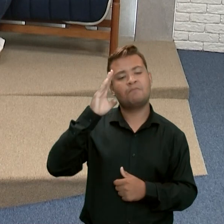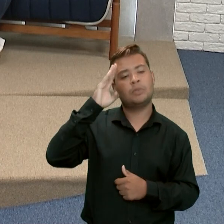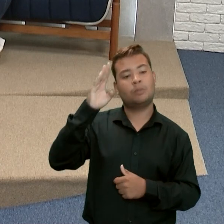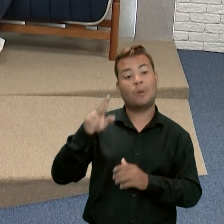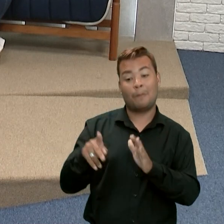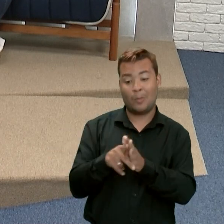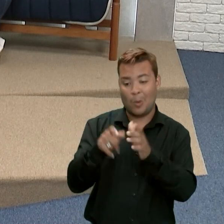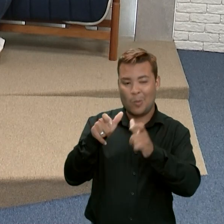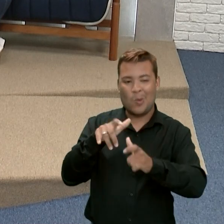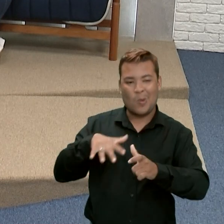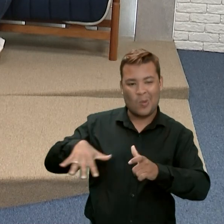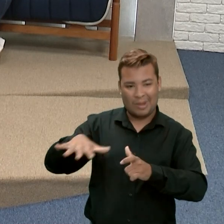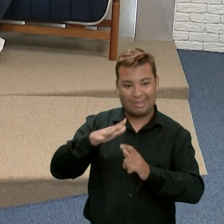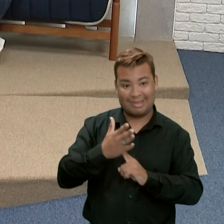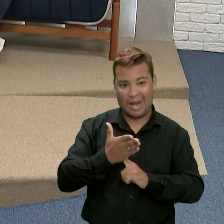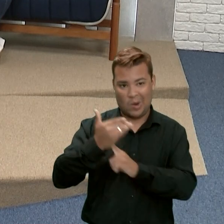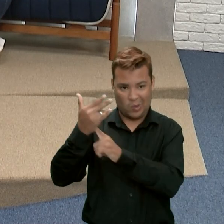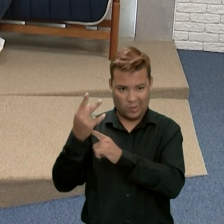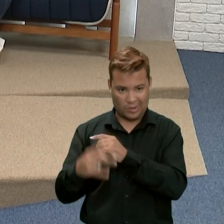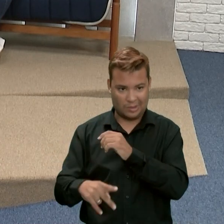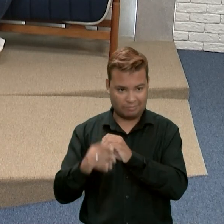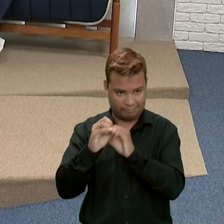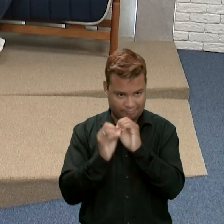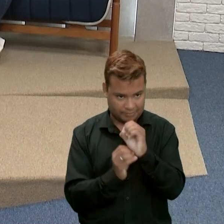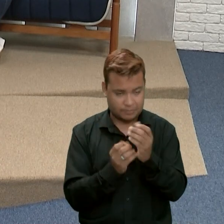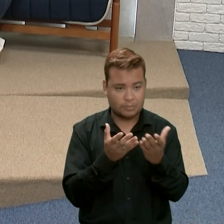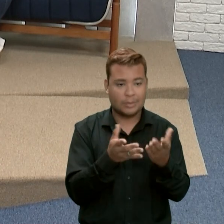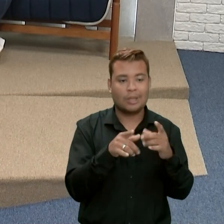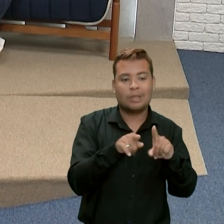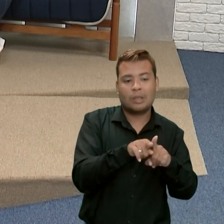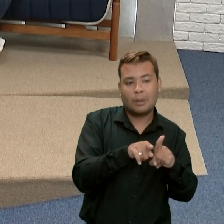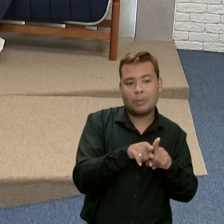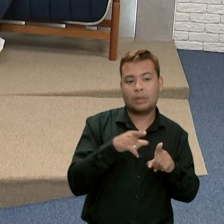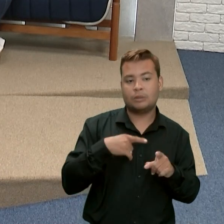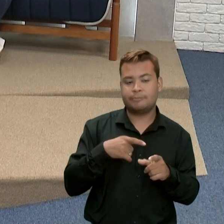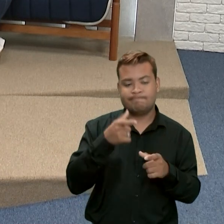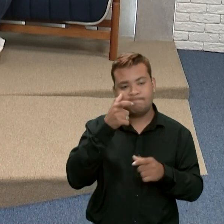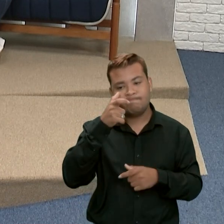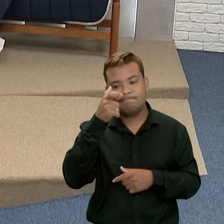com políticas especiais, com um olhar vinculado